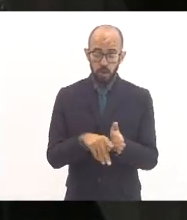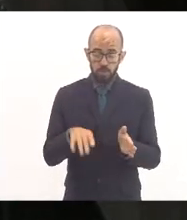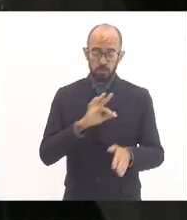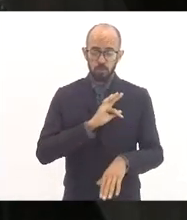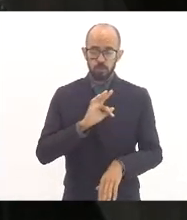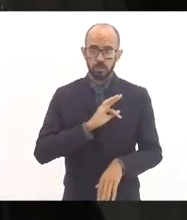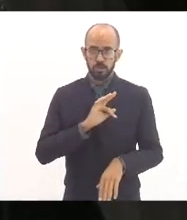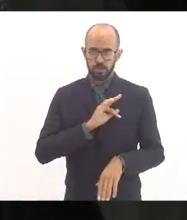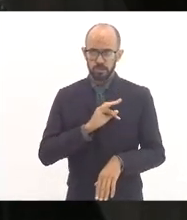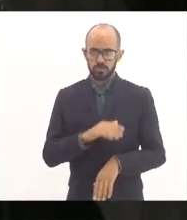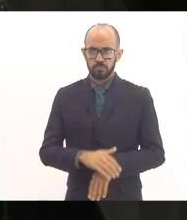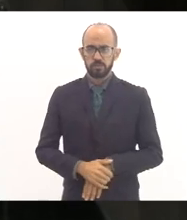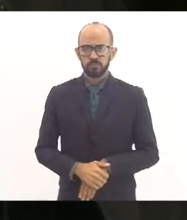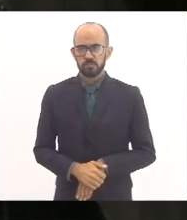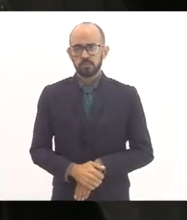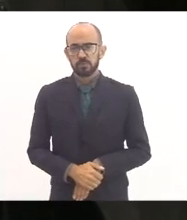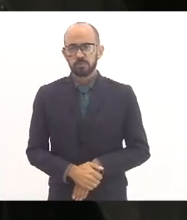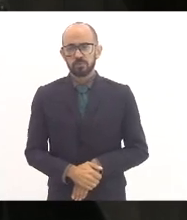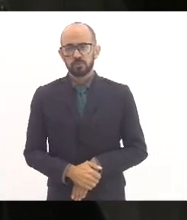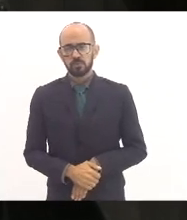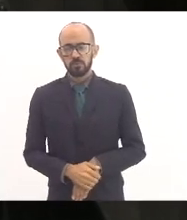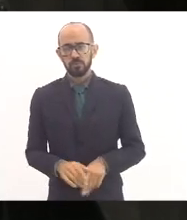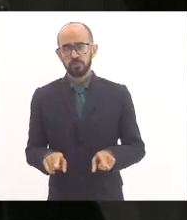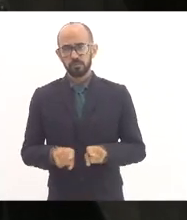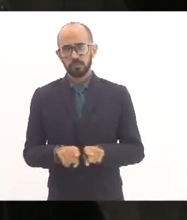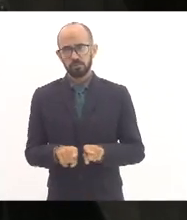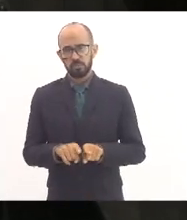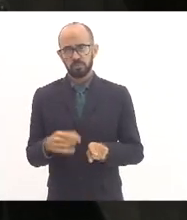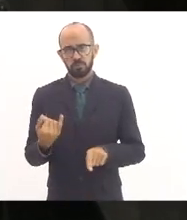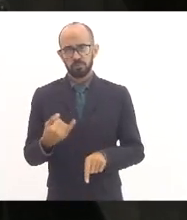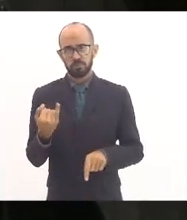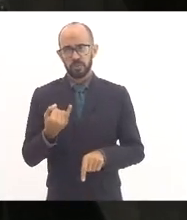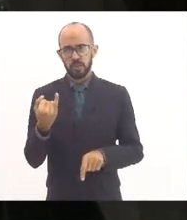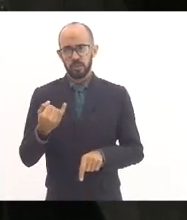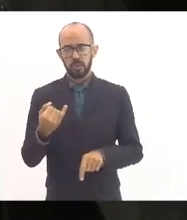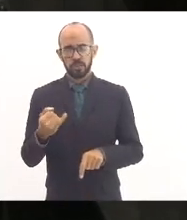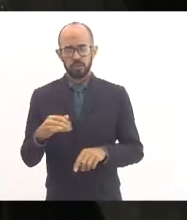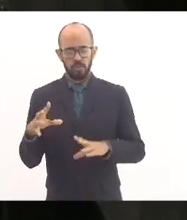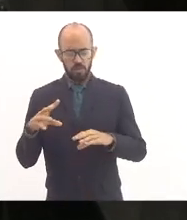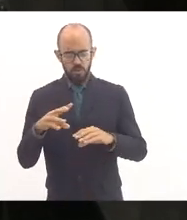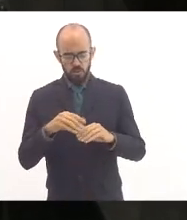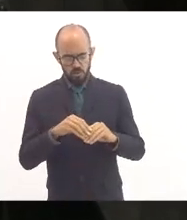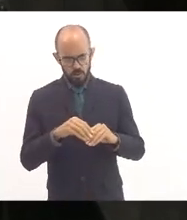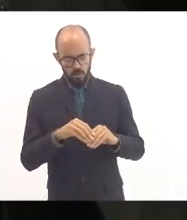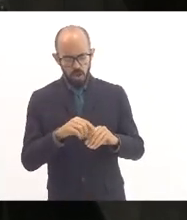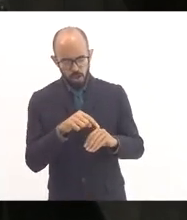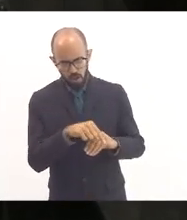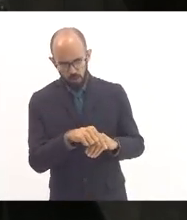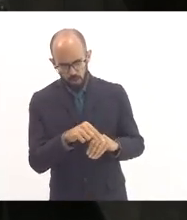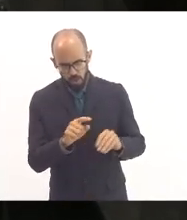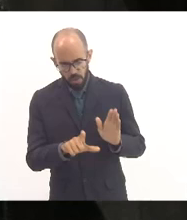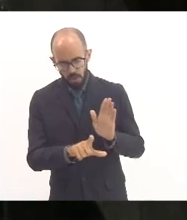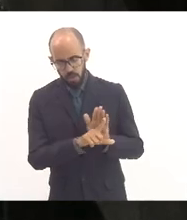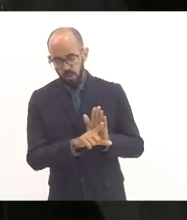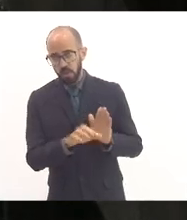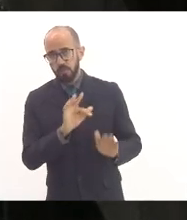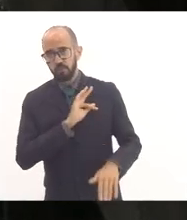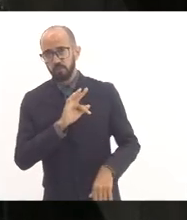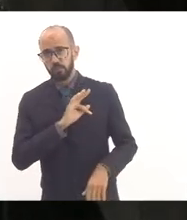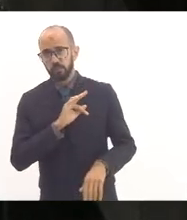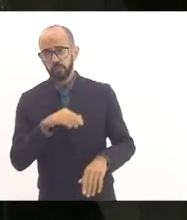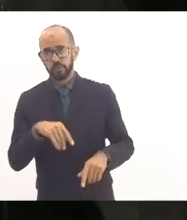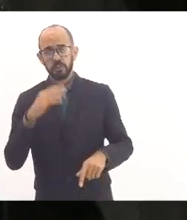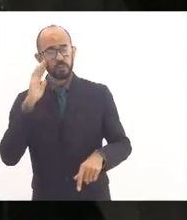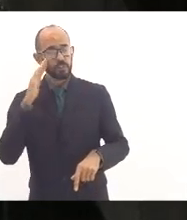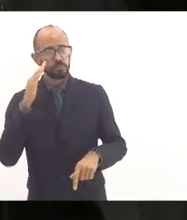casa bom e é importante consolidar isso na lei orgânica porque esse é o entendimento do governo atual